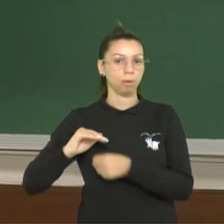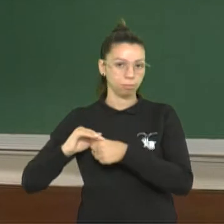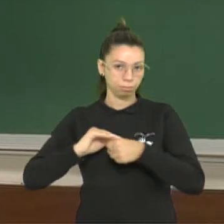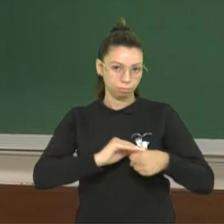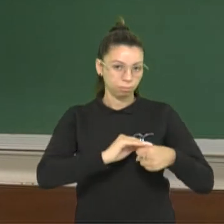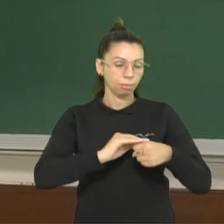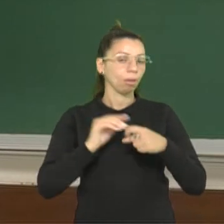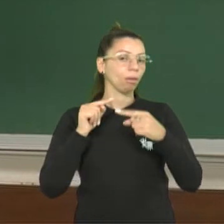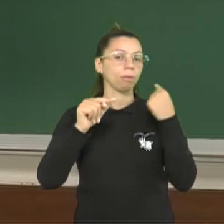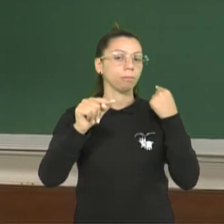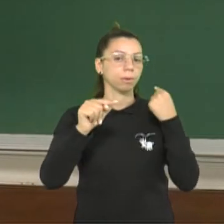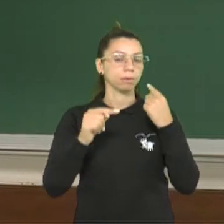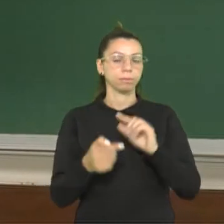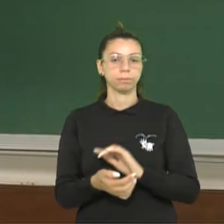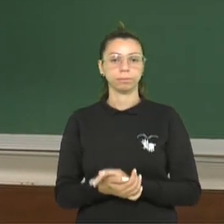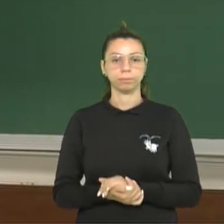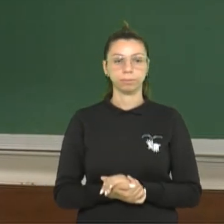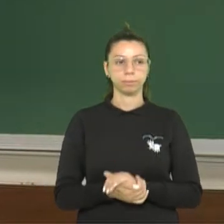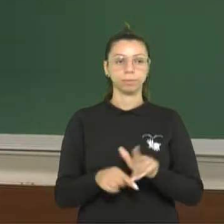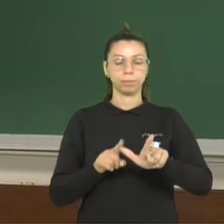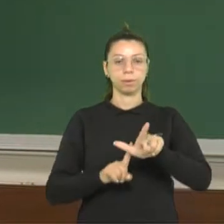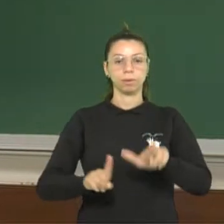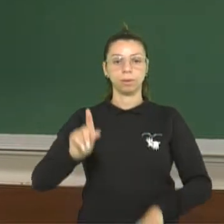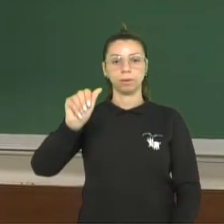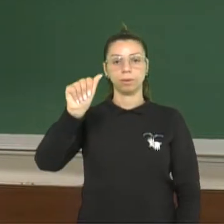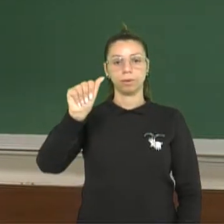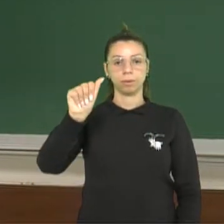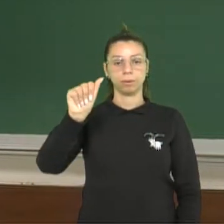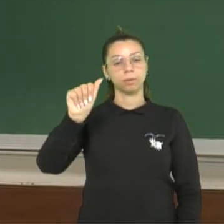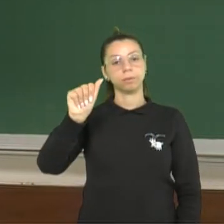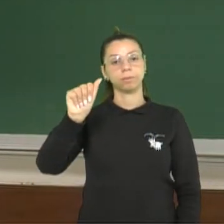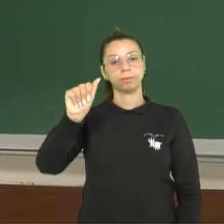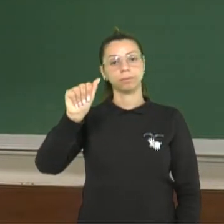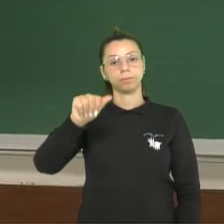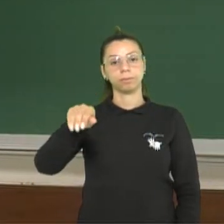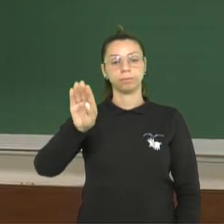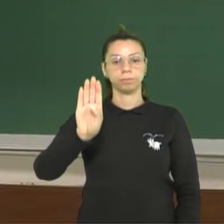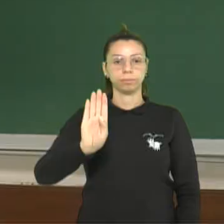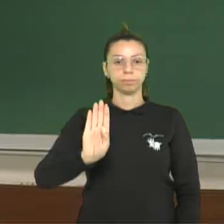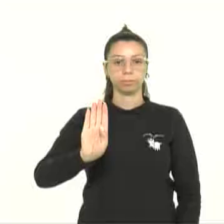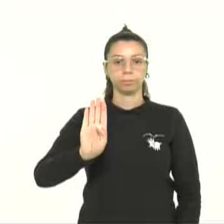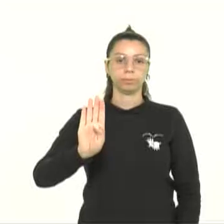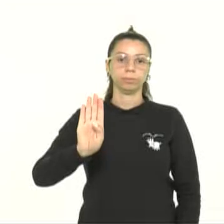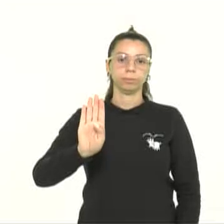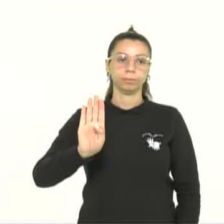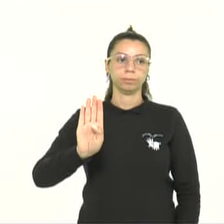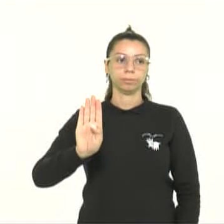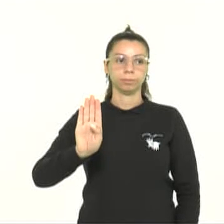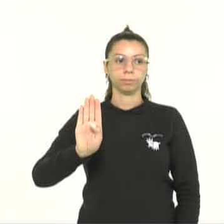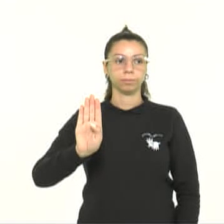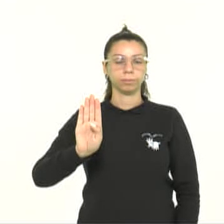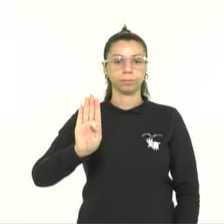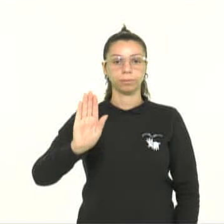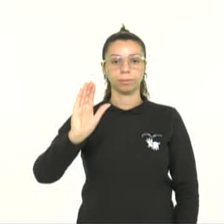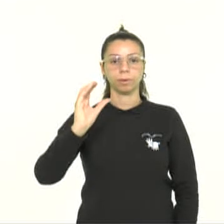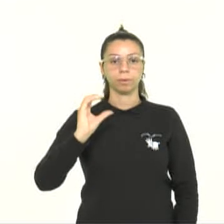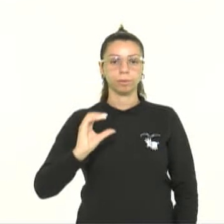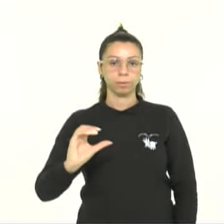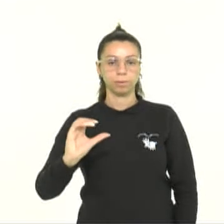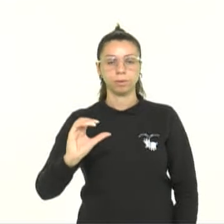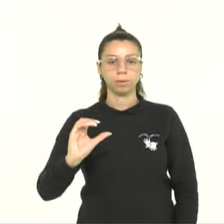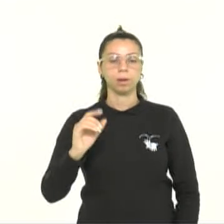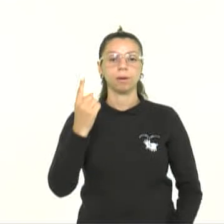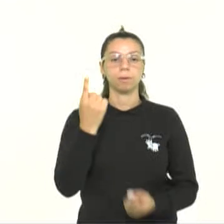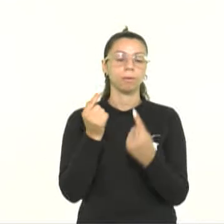A. Juzgar sin conocer la persona o situación. B. Rechazar pessoas por suas